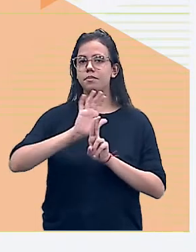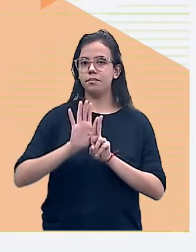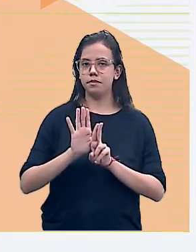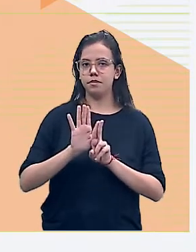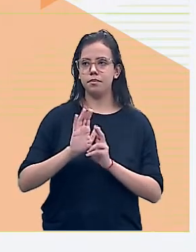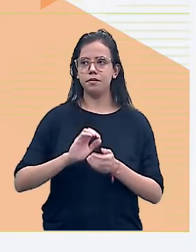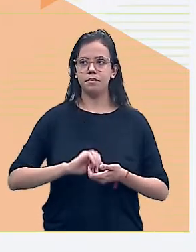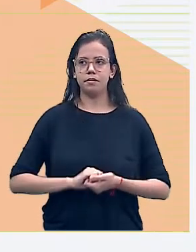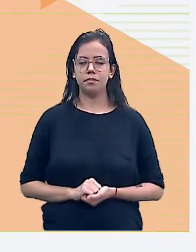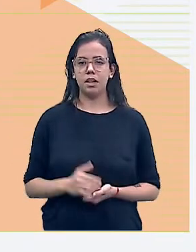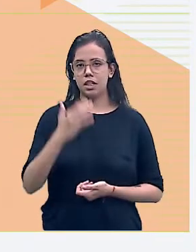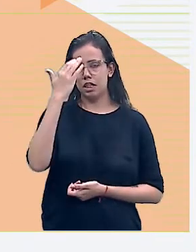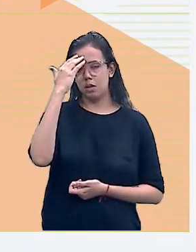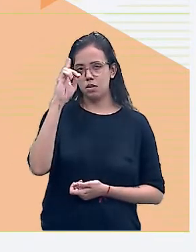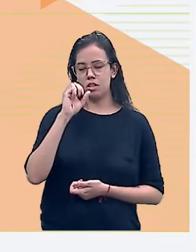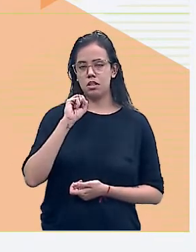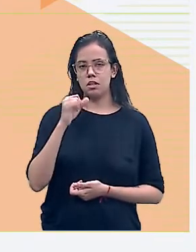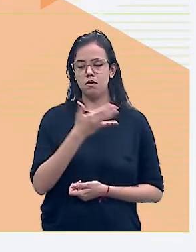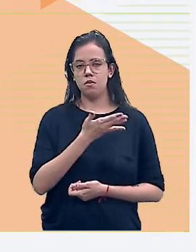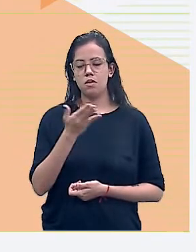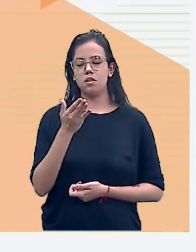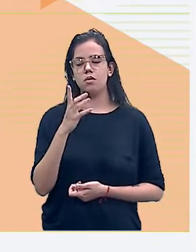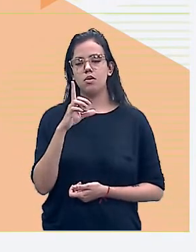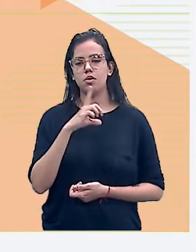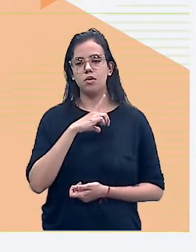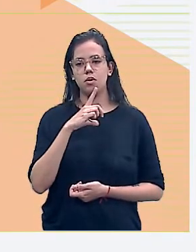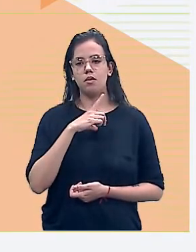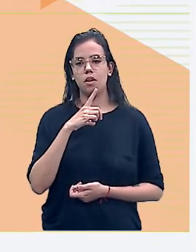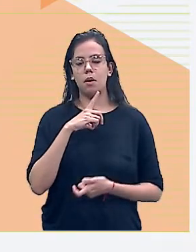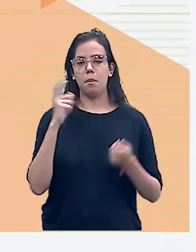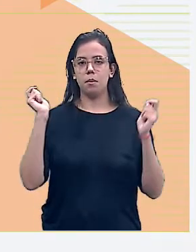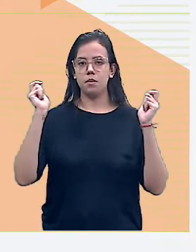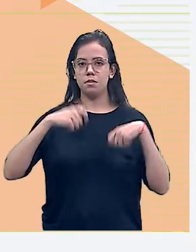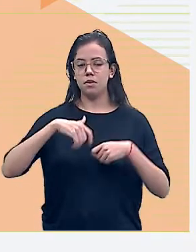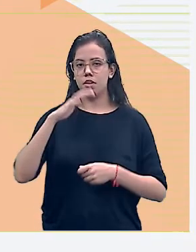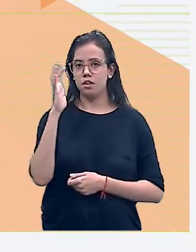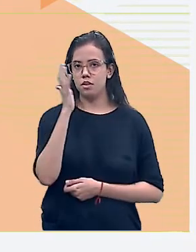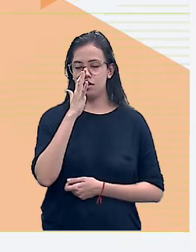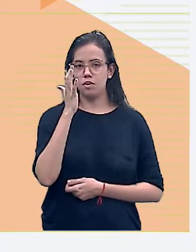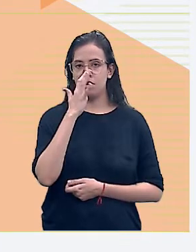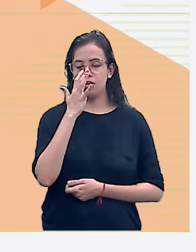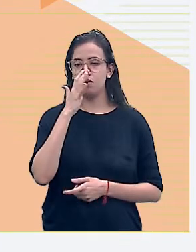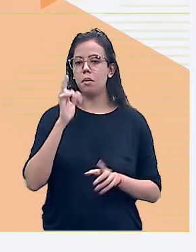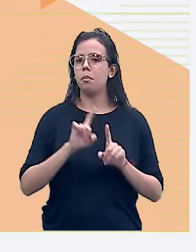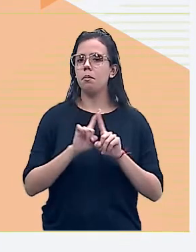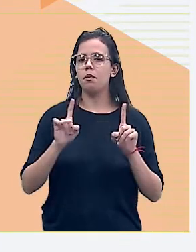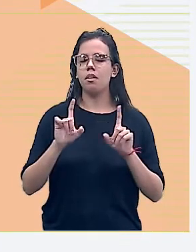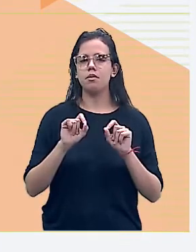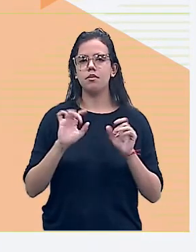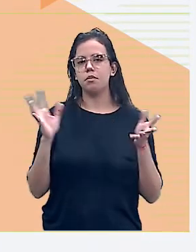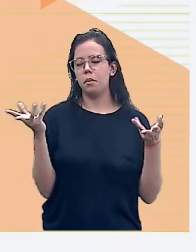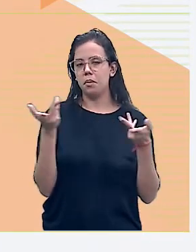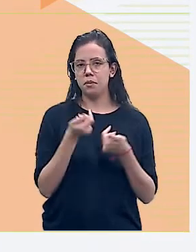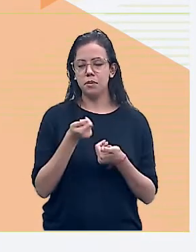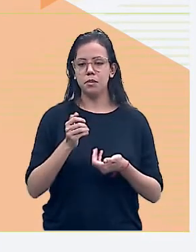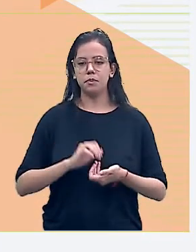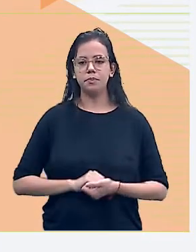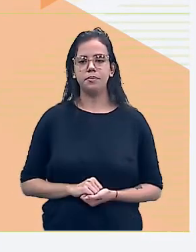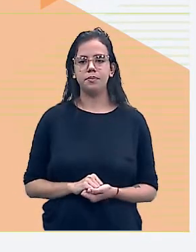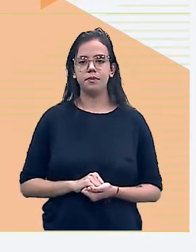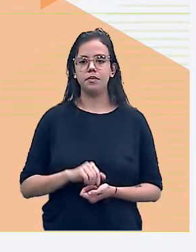Universidade Federal do Piauí não sei se vocês tiveram essa possibilidade de assistir lá mas foi sensacional